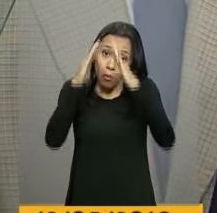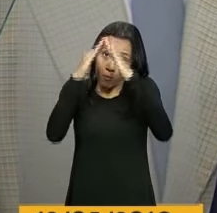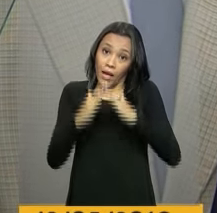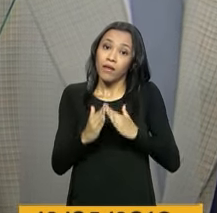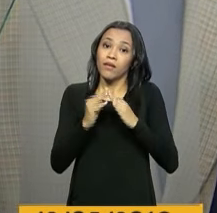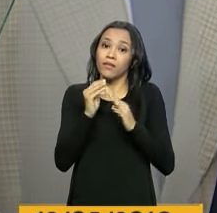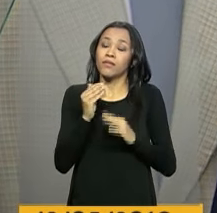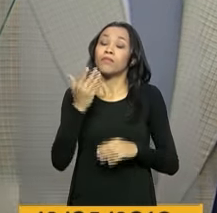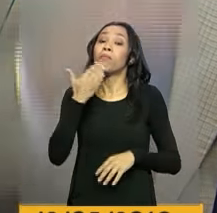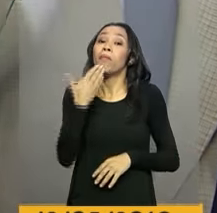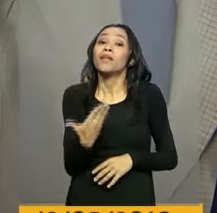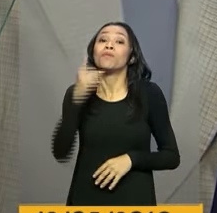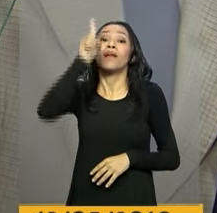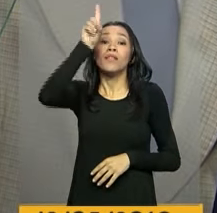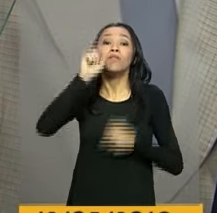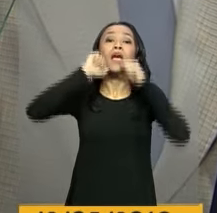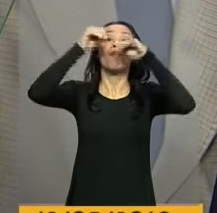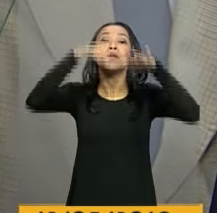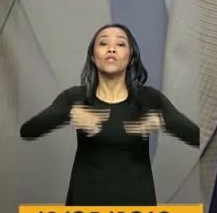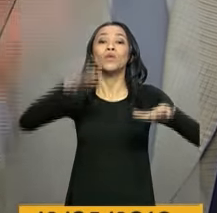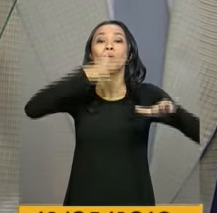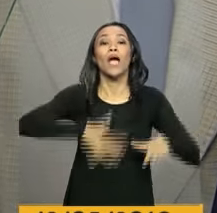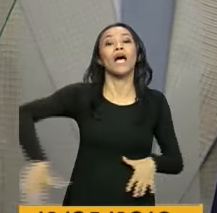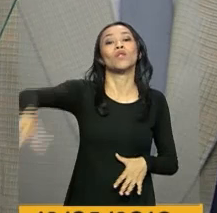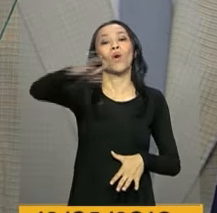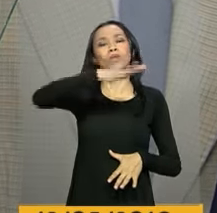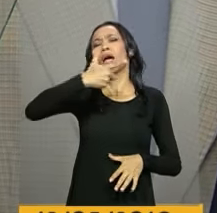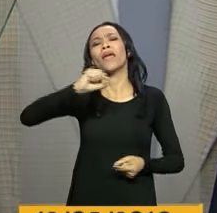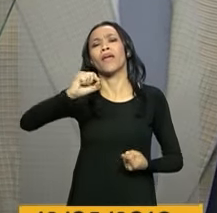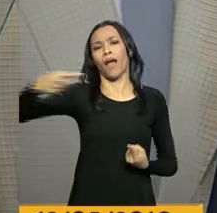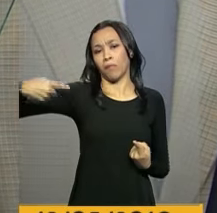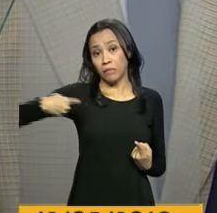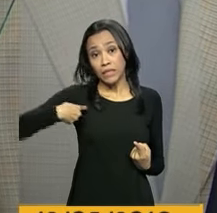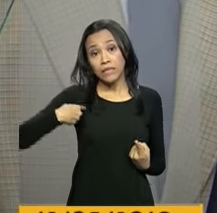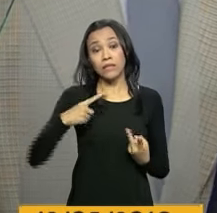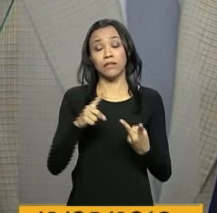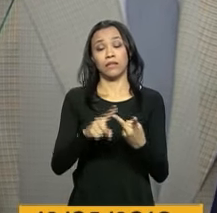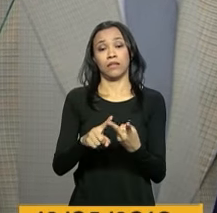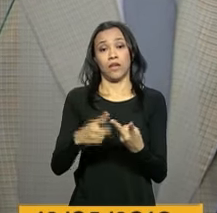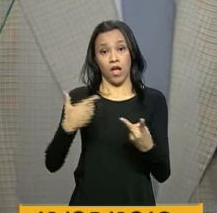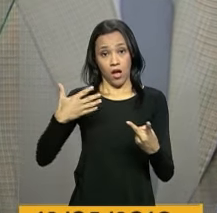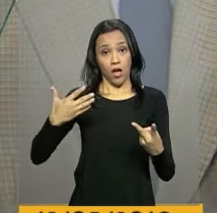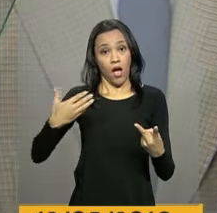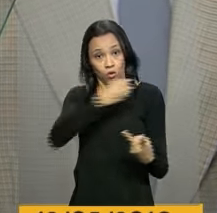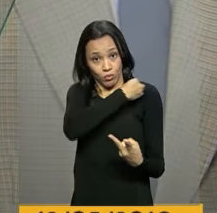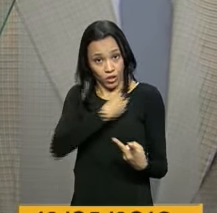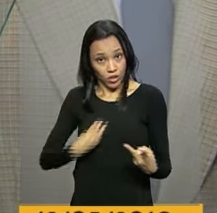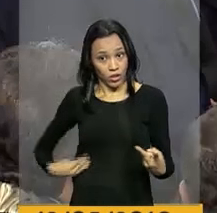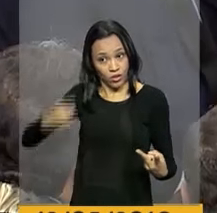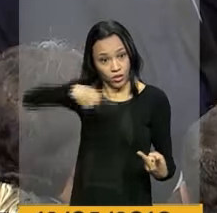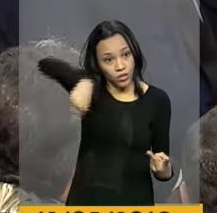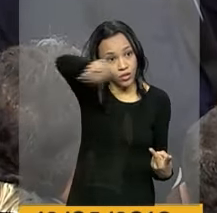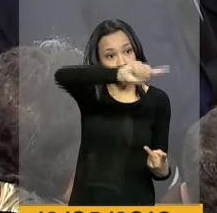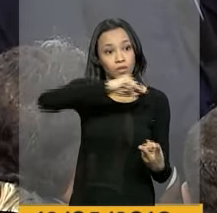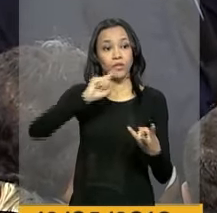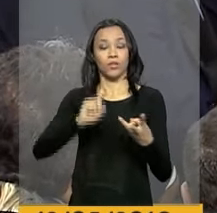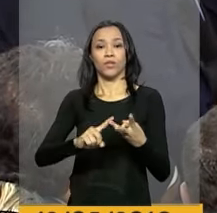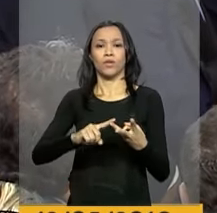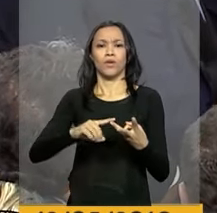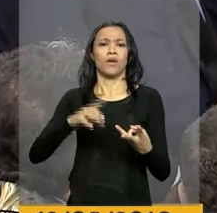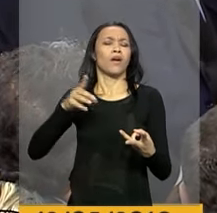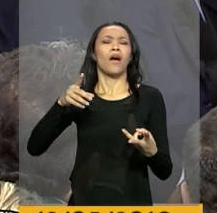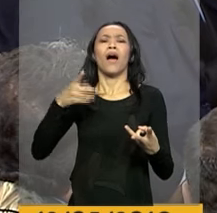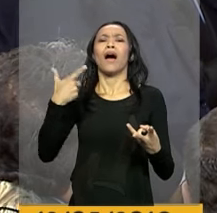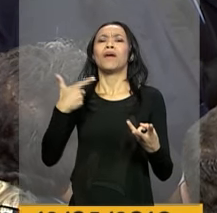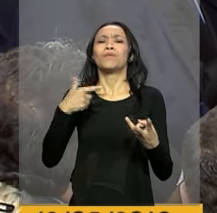todos nós, a mim, a minha equipe, aos congressistas, aos membros